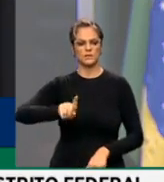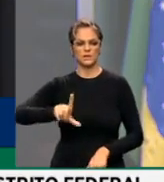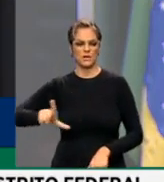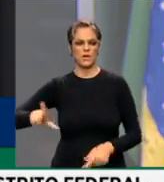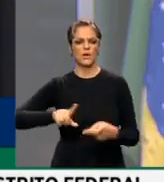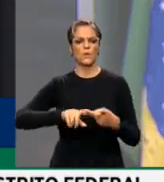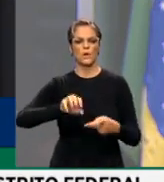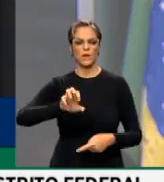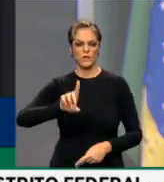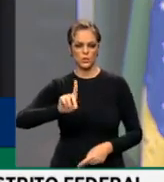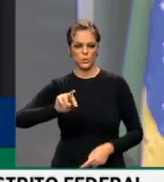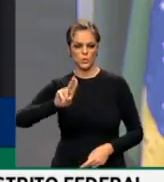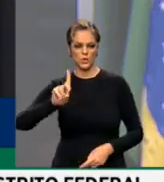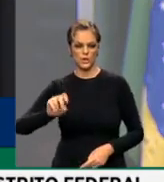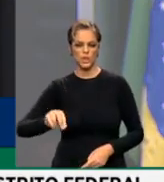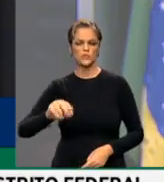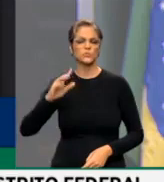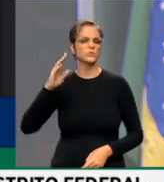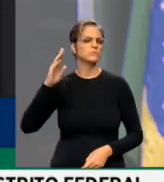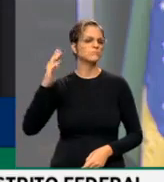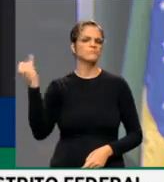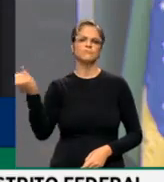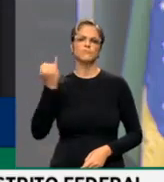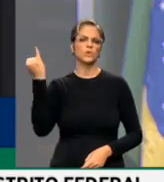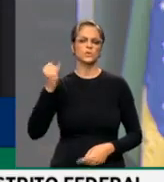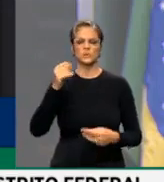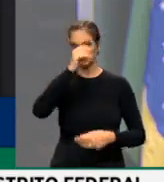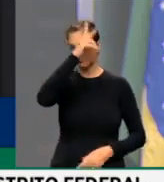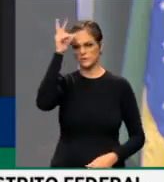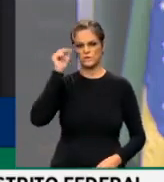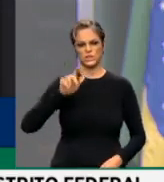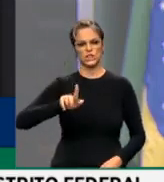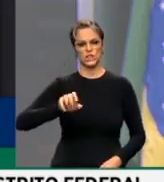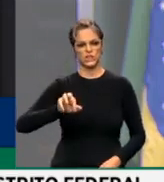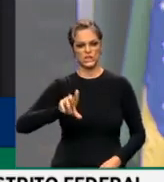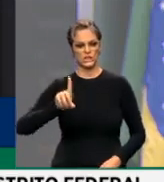Eduardo Campos e do nosso grande prefeito Geraldo Júlio. Obrigado, presidente.